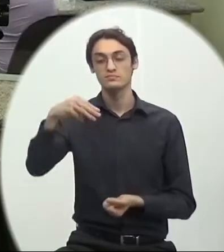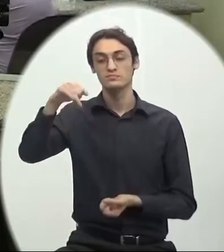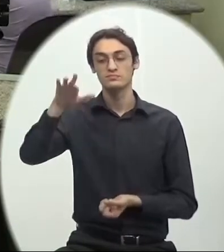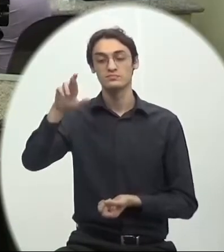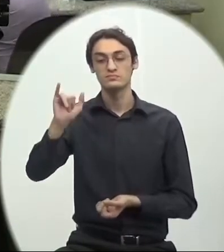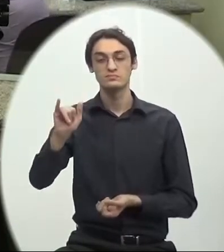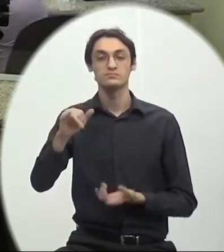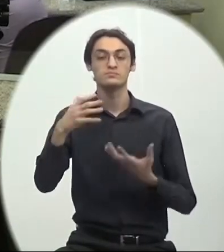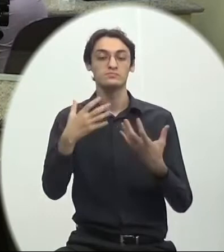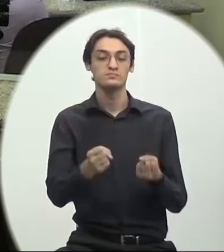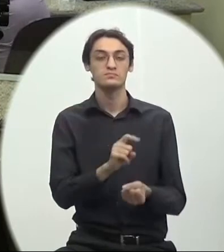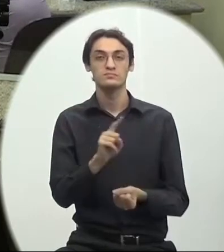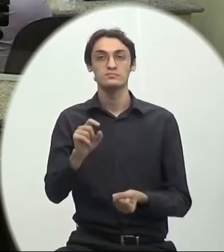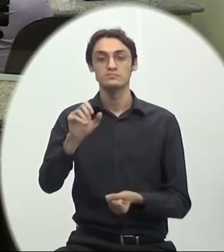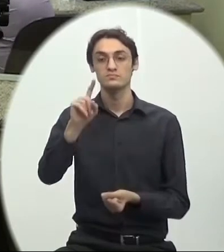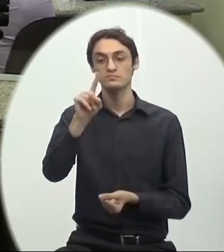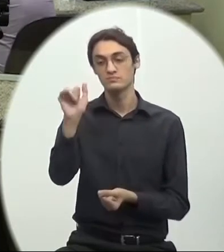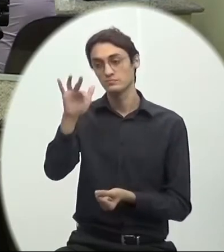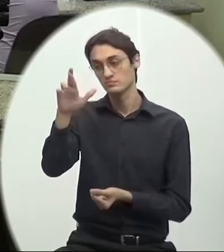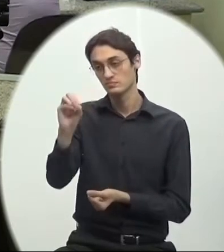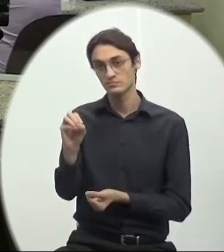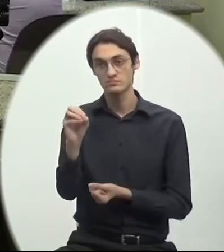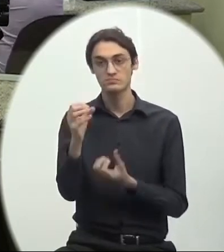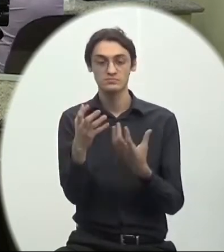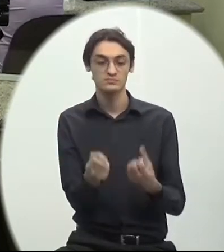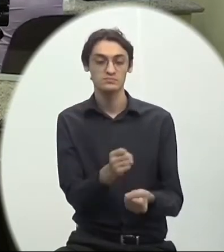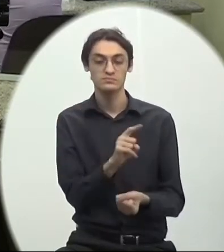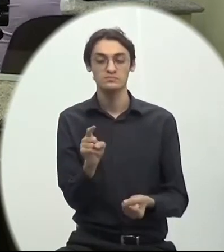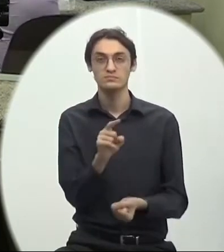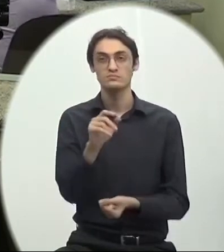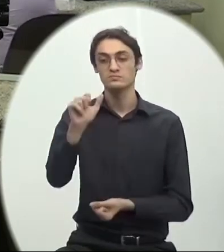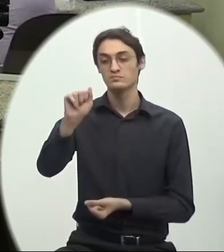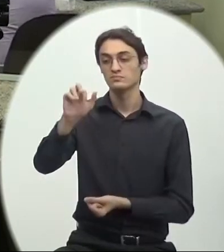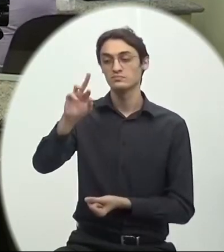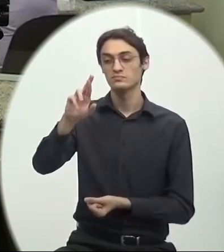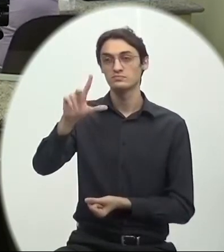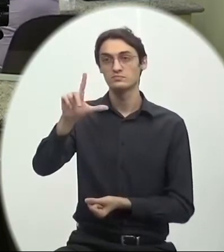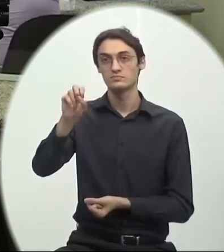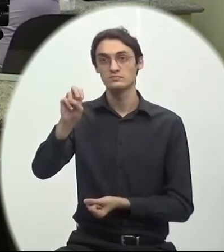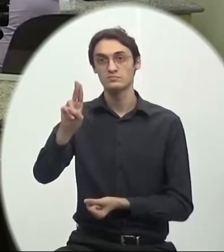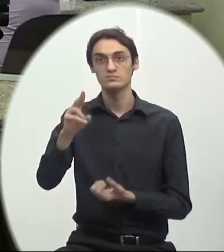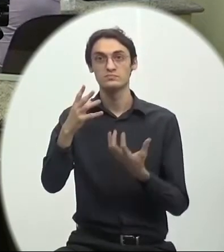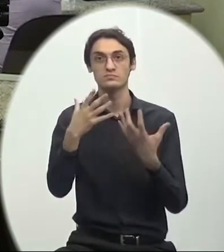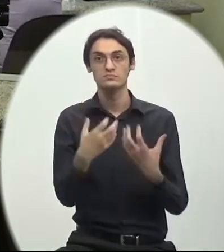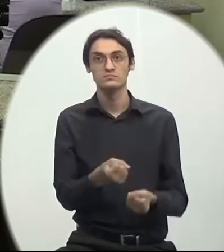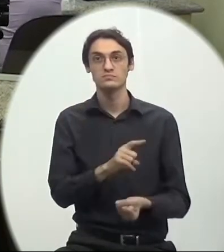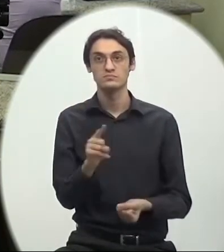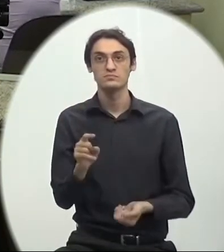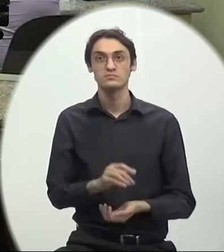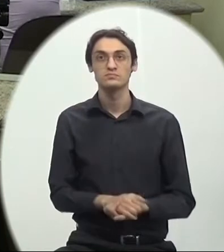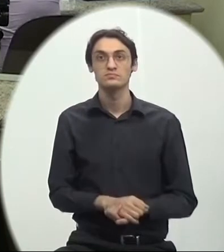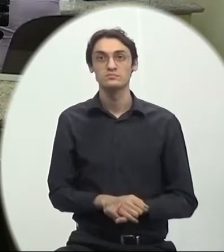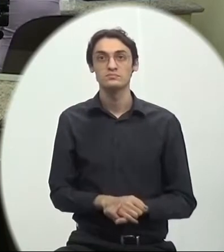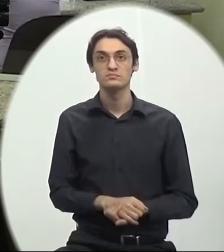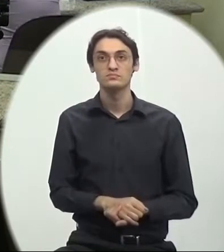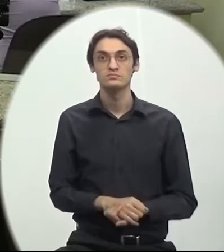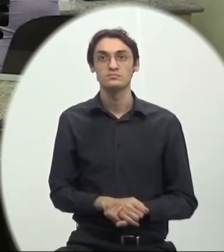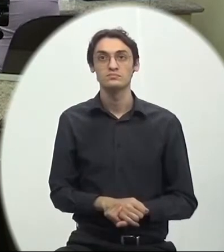D'Agostin. Contra. Contra. Vereador Zário Casagrande. Contra. Vereador Arleu da Silveira. Contra.